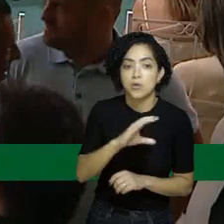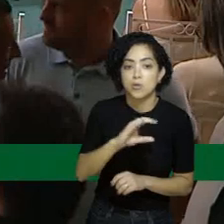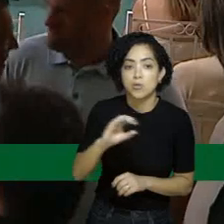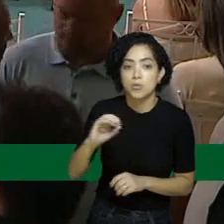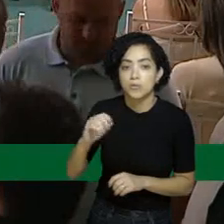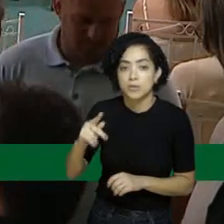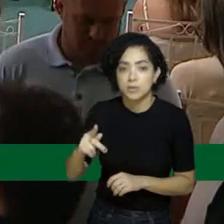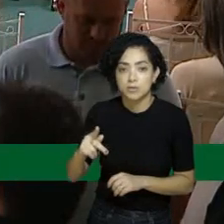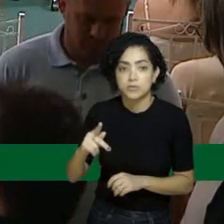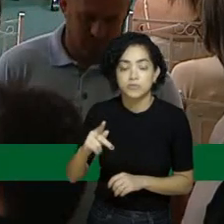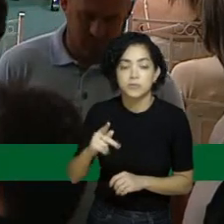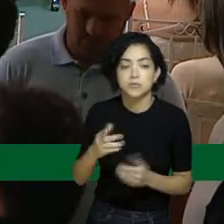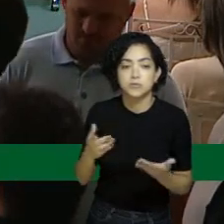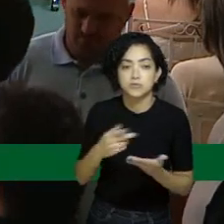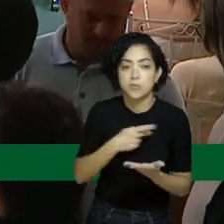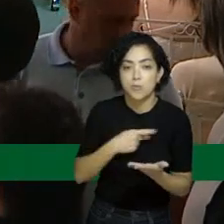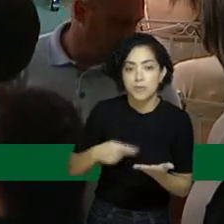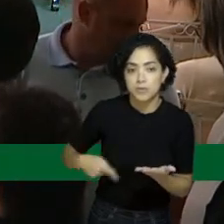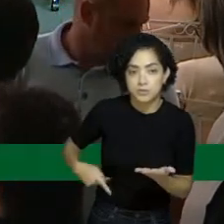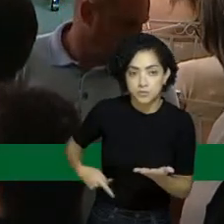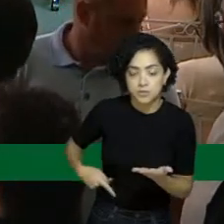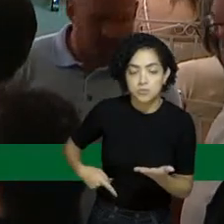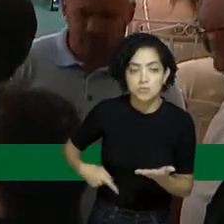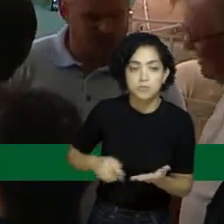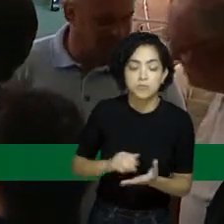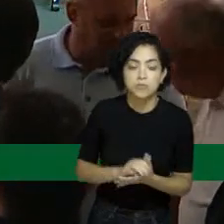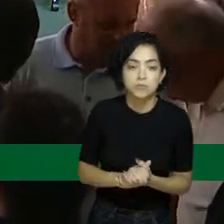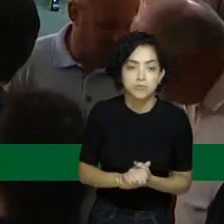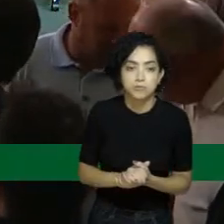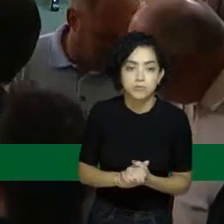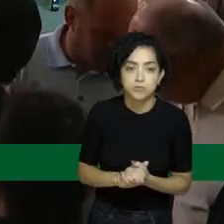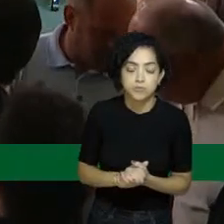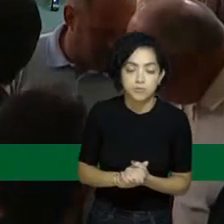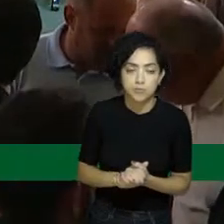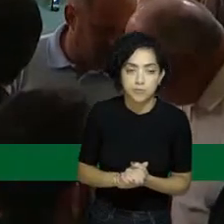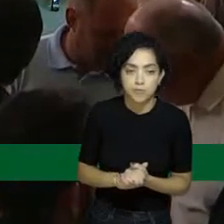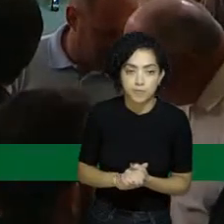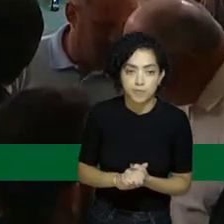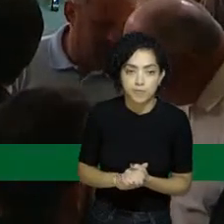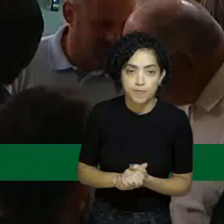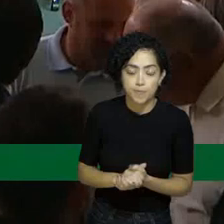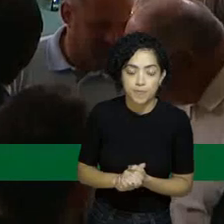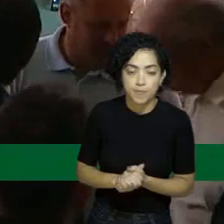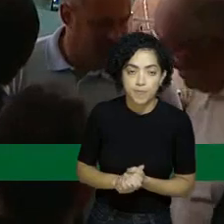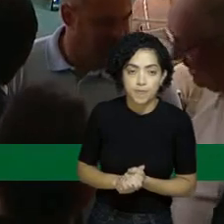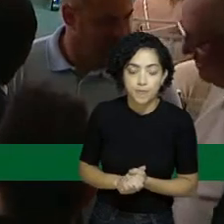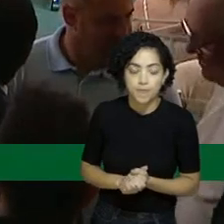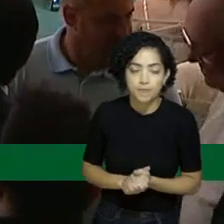é o presidente da Aurora Alimentos, Neivor Canton, aqui do município de Chapecó.